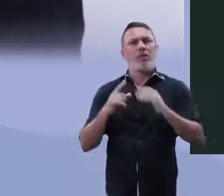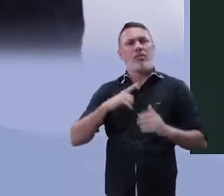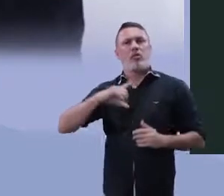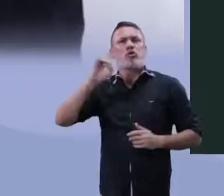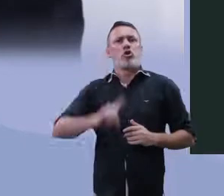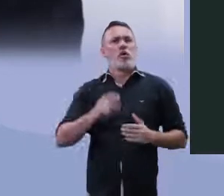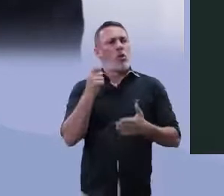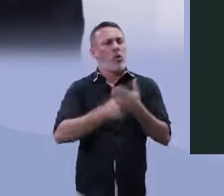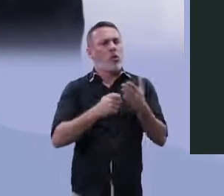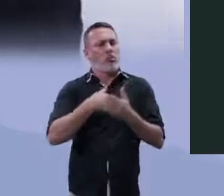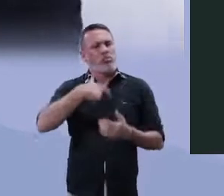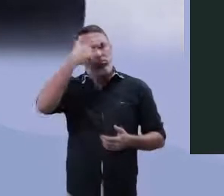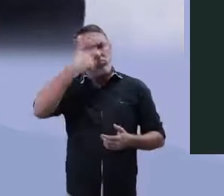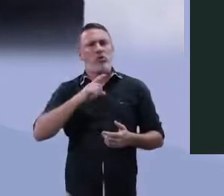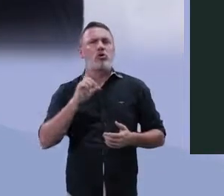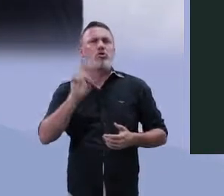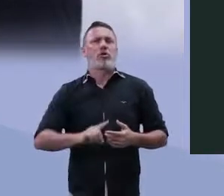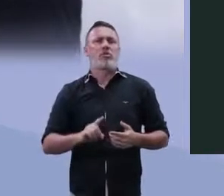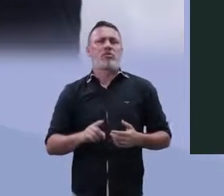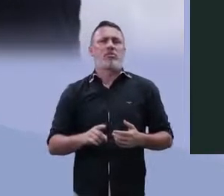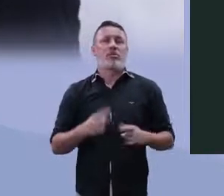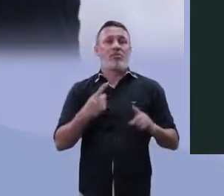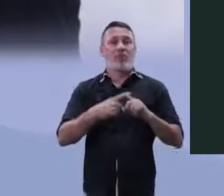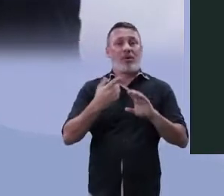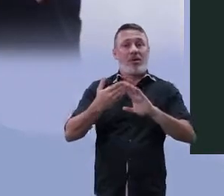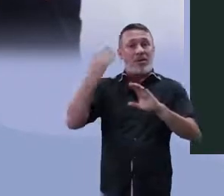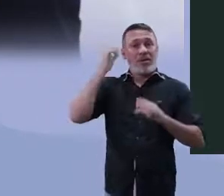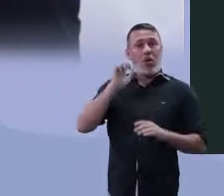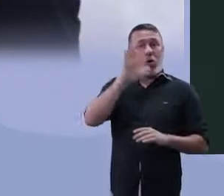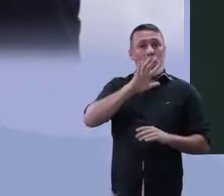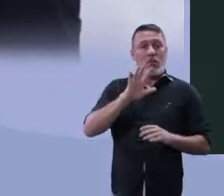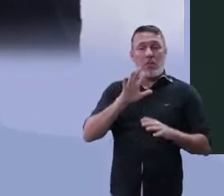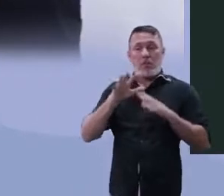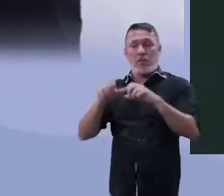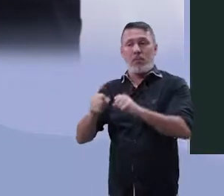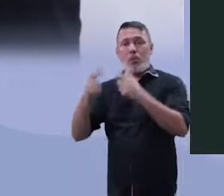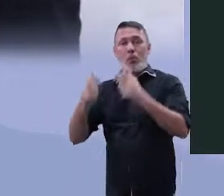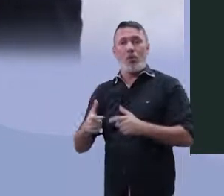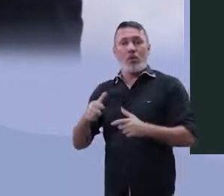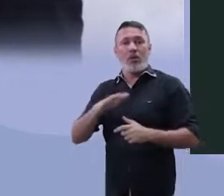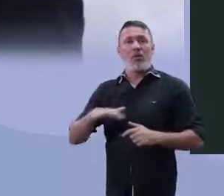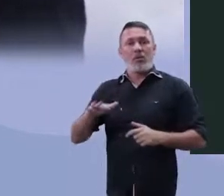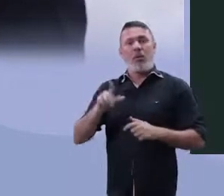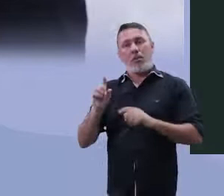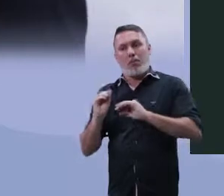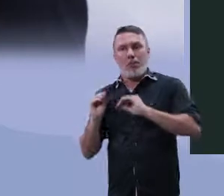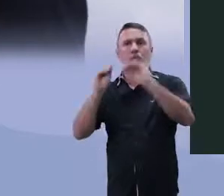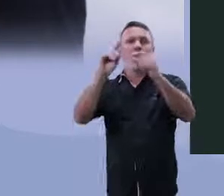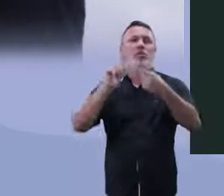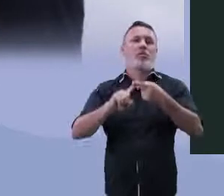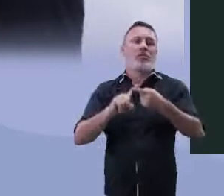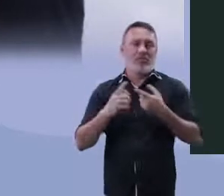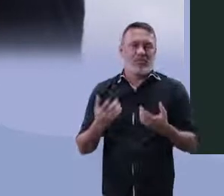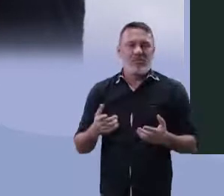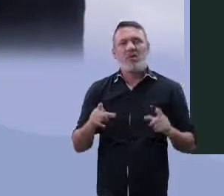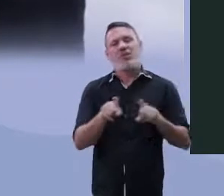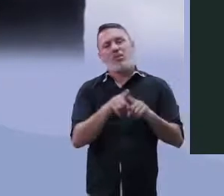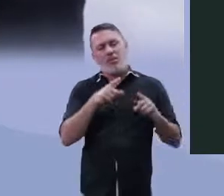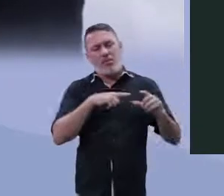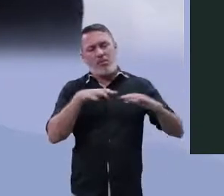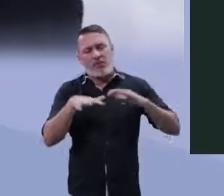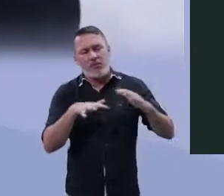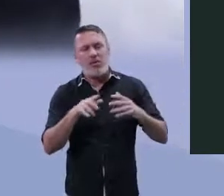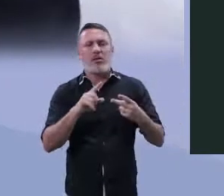como cidadãos europeus, e, claro, né, os movimentos anticapitalistas, antifascistas, né, que vão